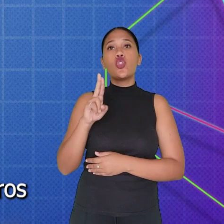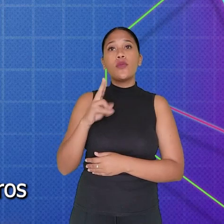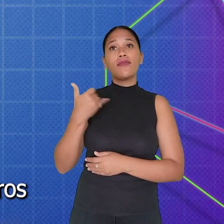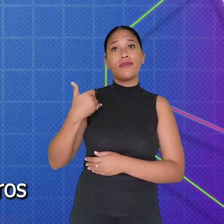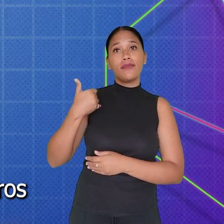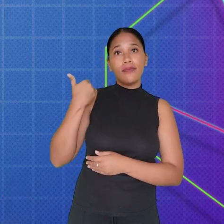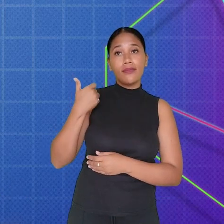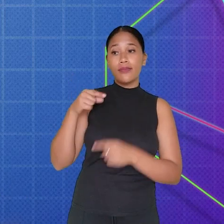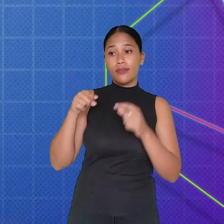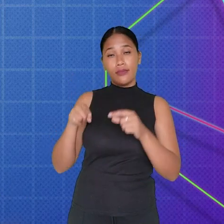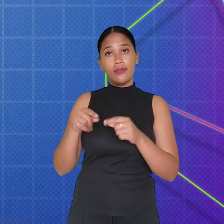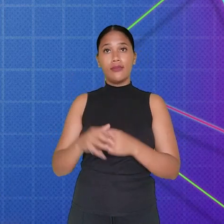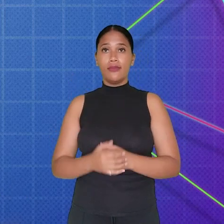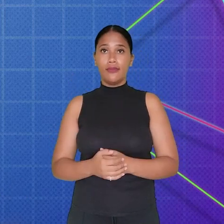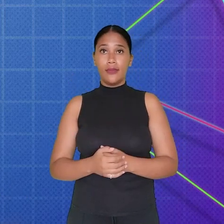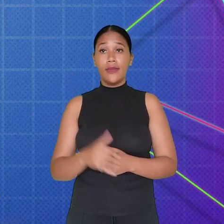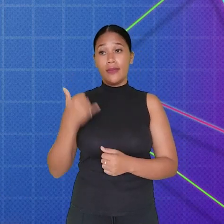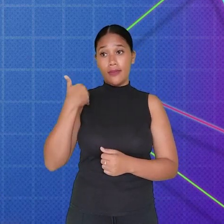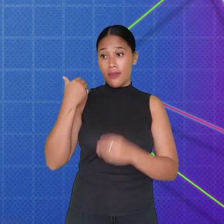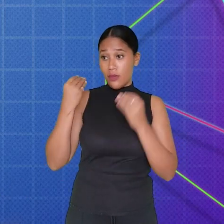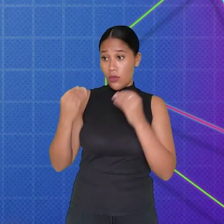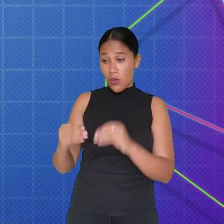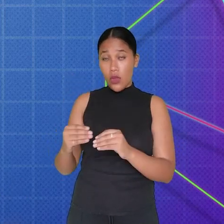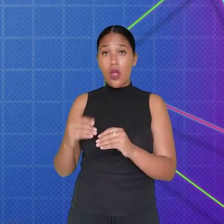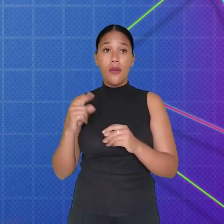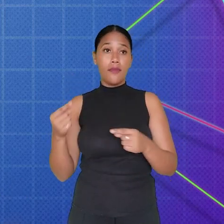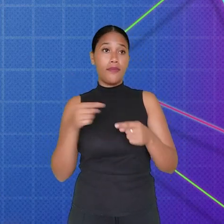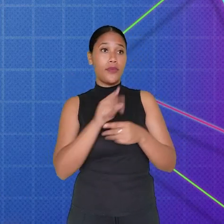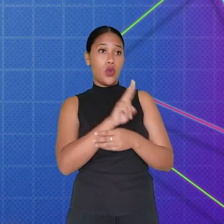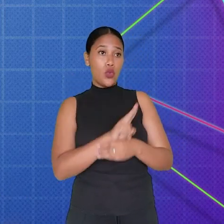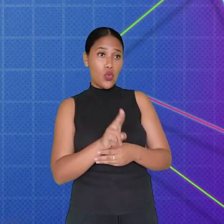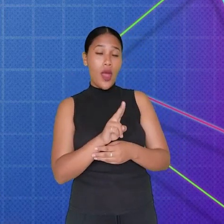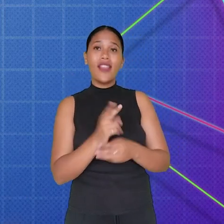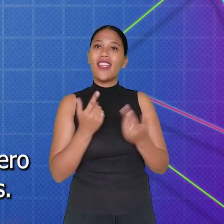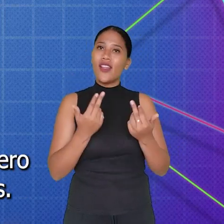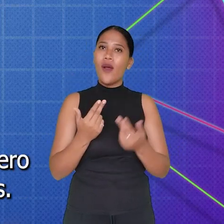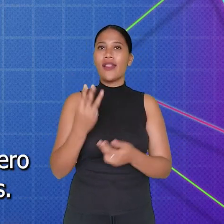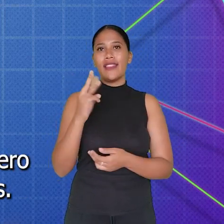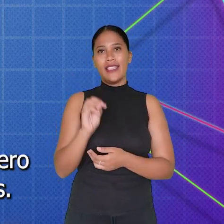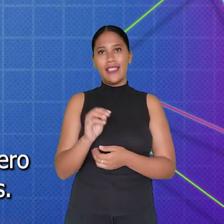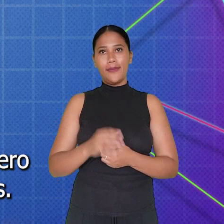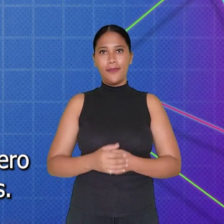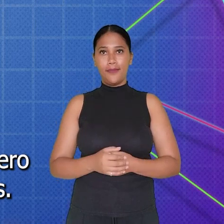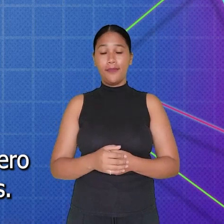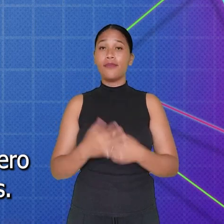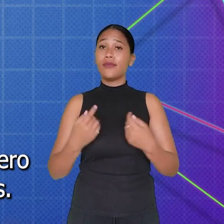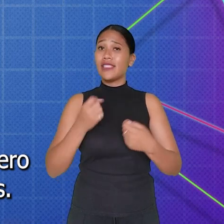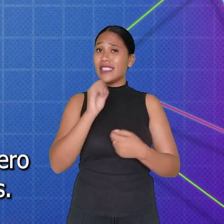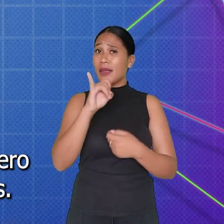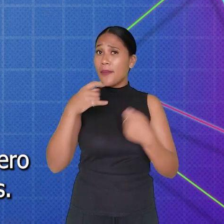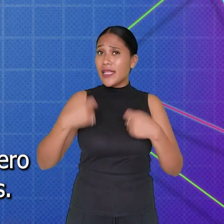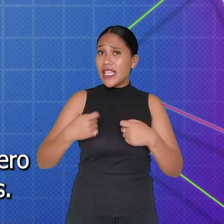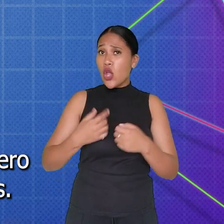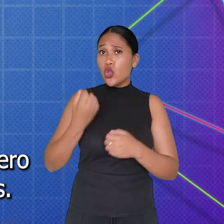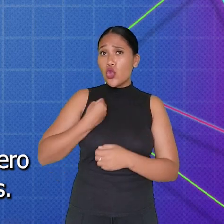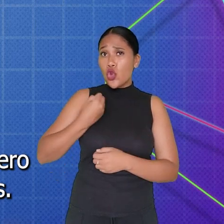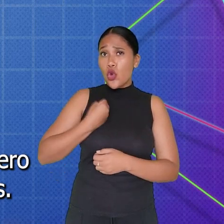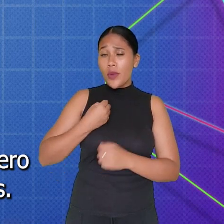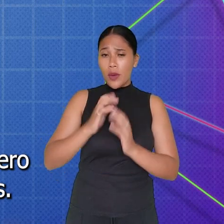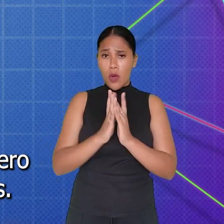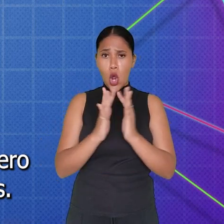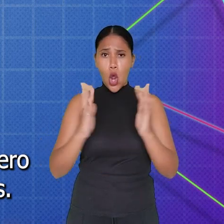números inteiros com uma faixa de valores menor, podemos usar a variável short. Por exemplo, podemos armazenar o número de um